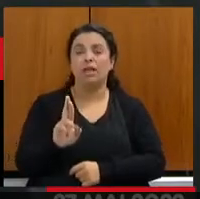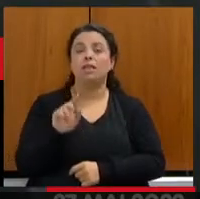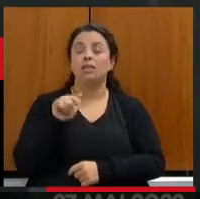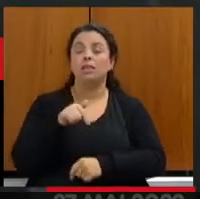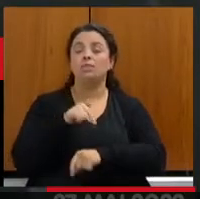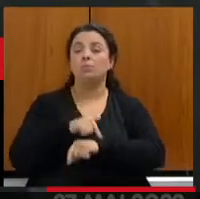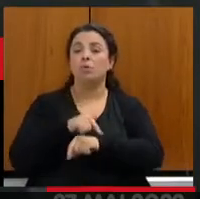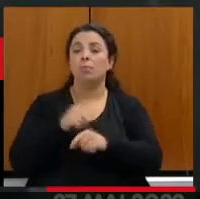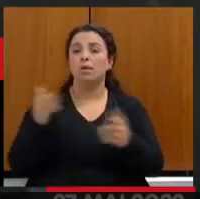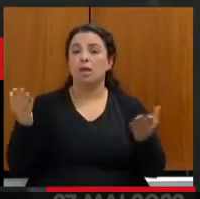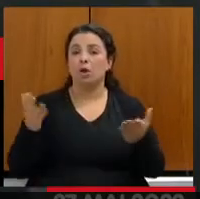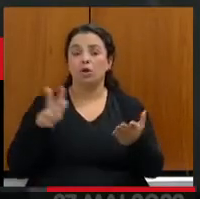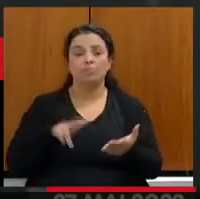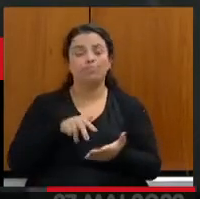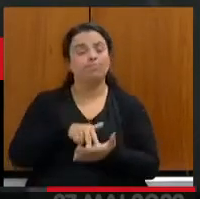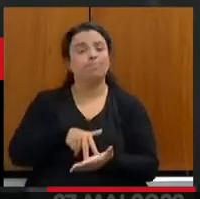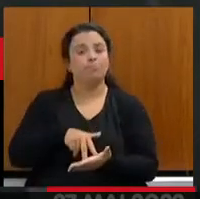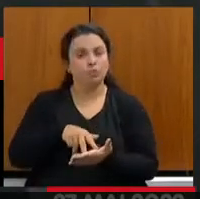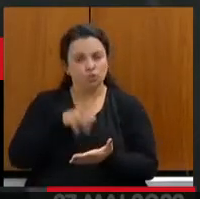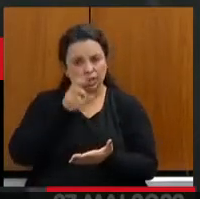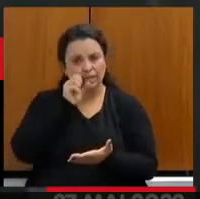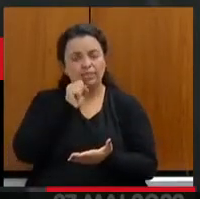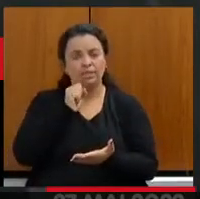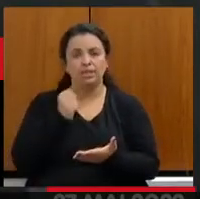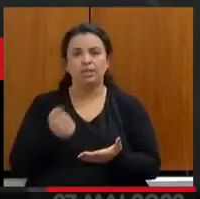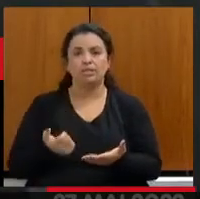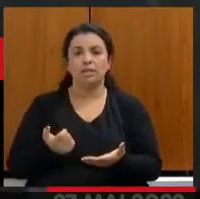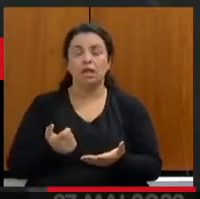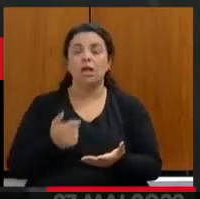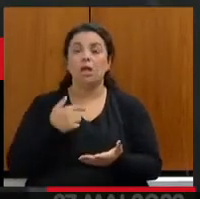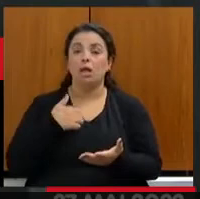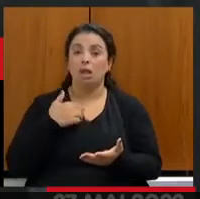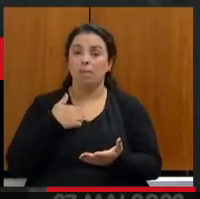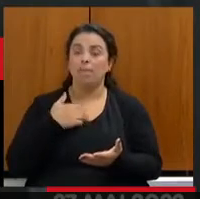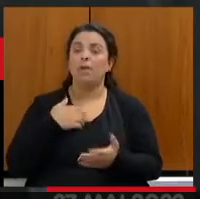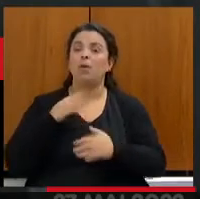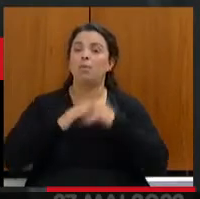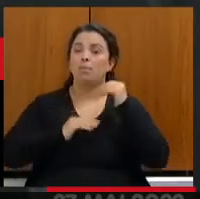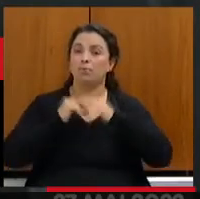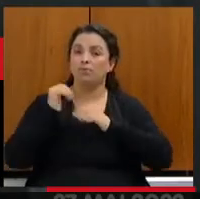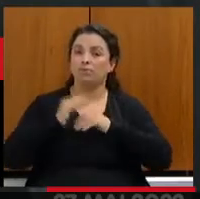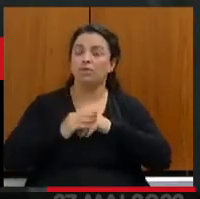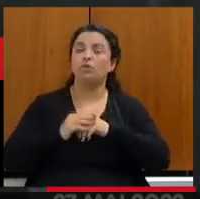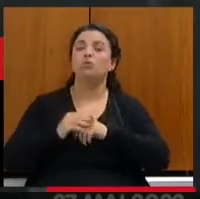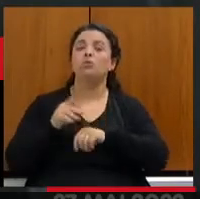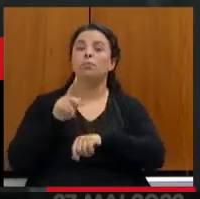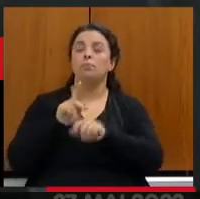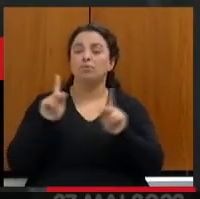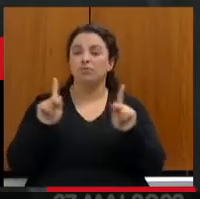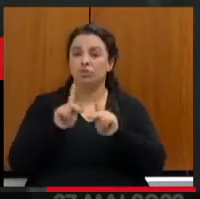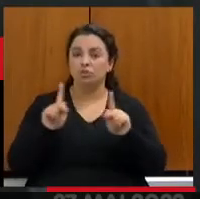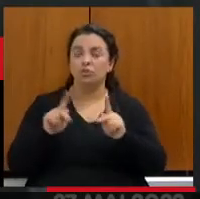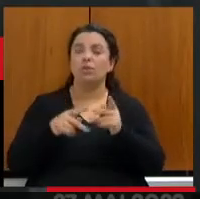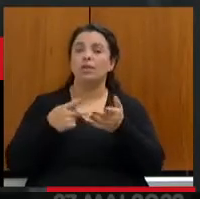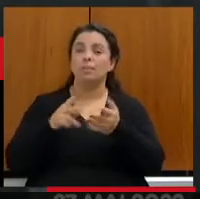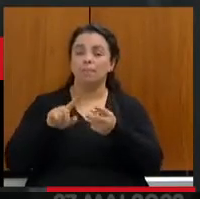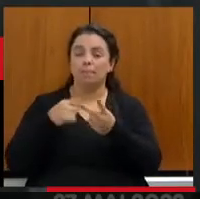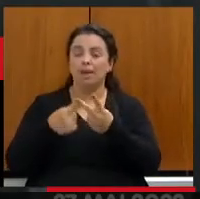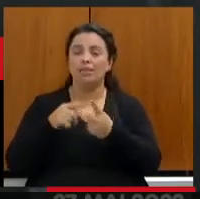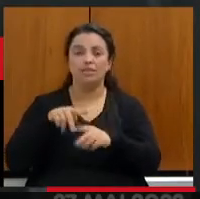resistência em meu lugar de pedagoga professora de Sindicalista e em nome do Sindesp